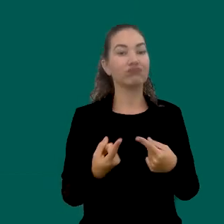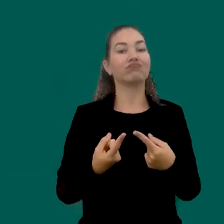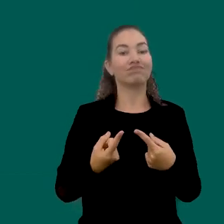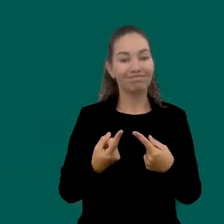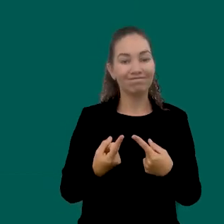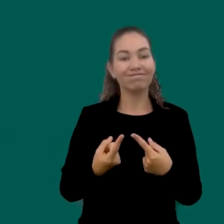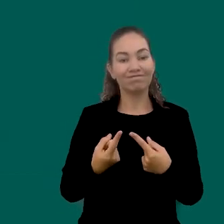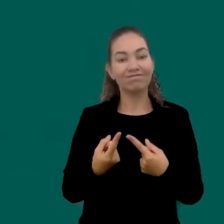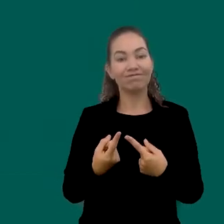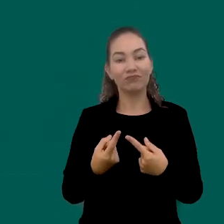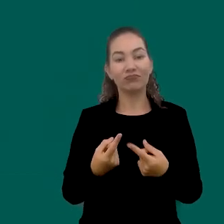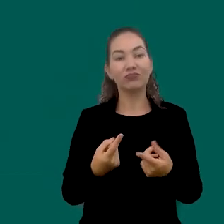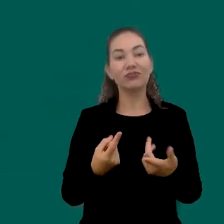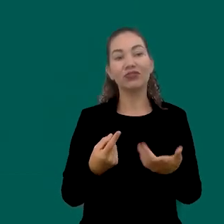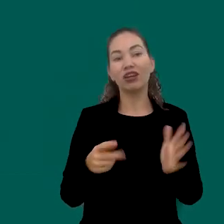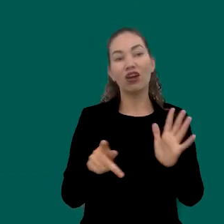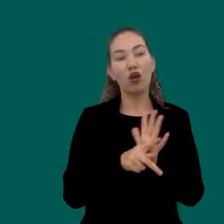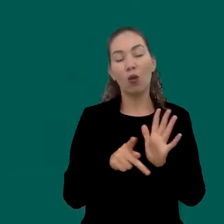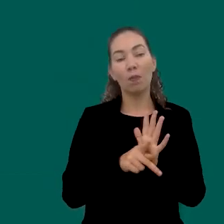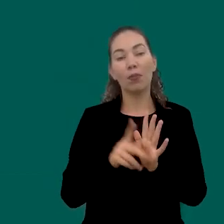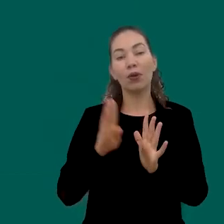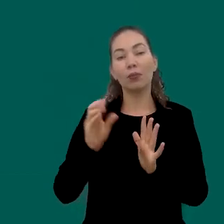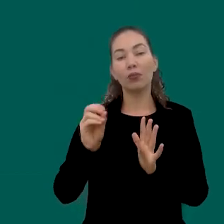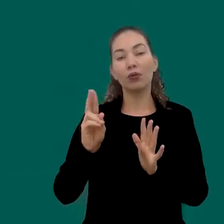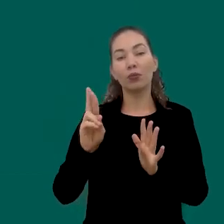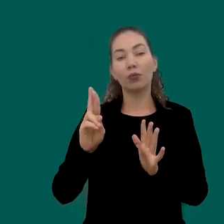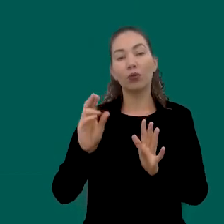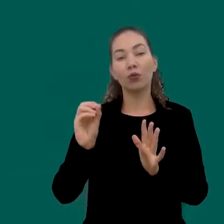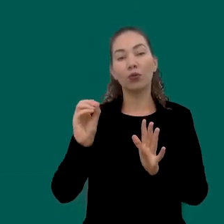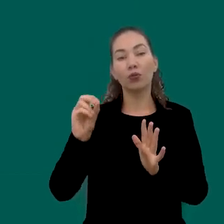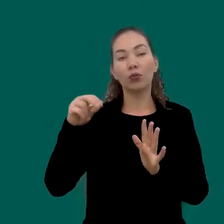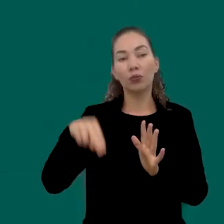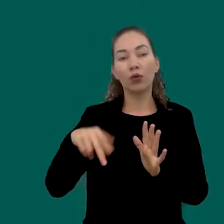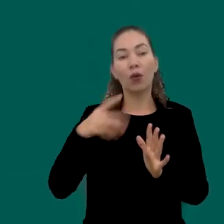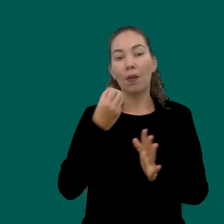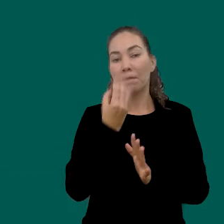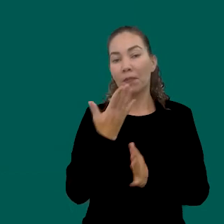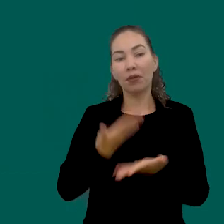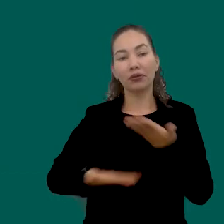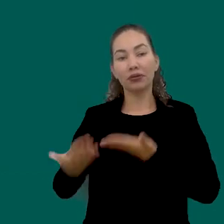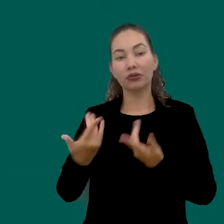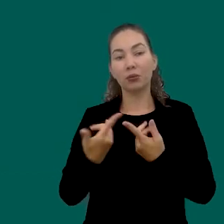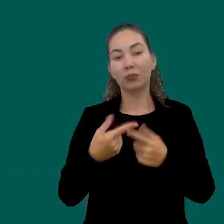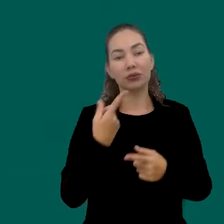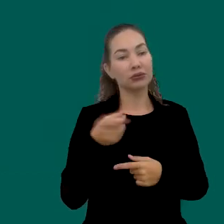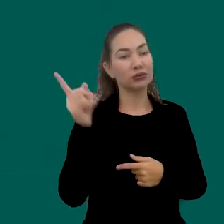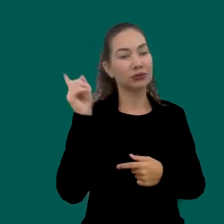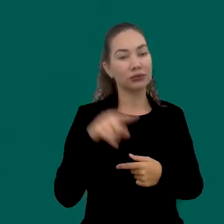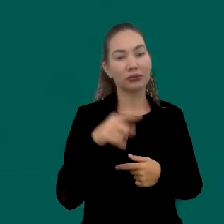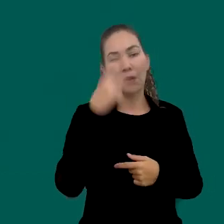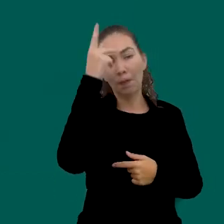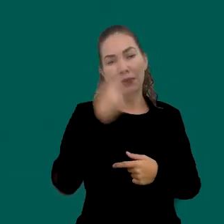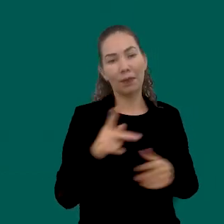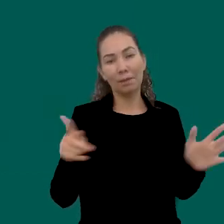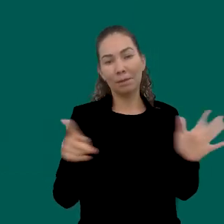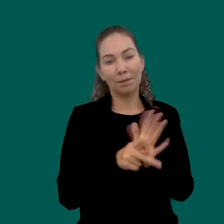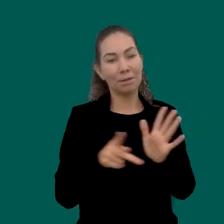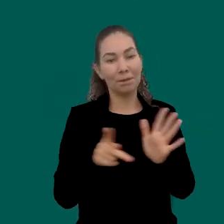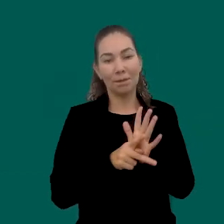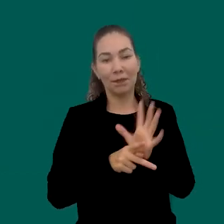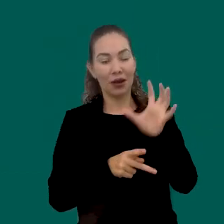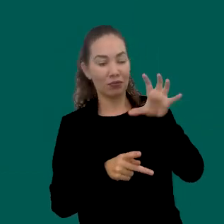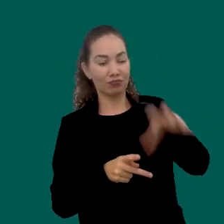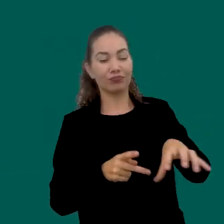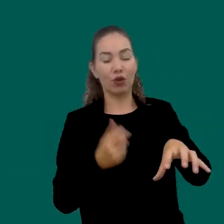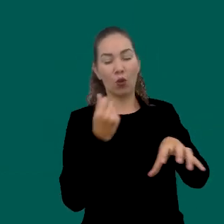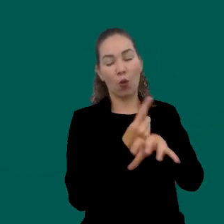O próprio Bourbon, o Zafra Bourbon, claro, é excelente o atendimento desse cara, é muito bom. Mas não é uma personalização de uma rede regional que eu